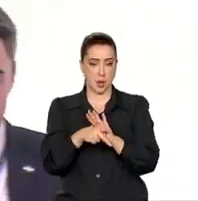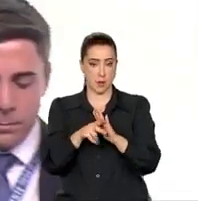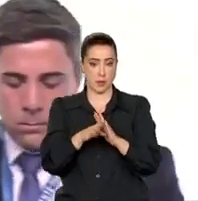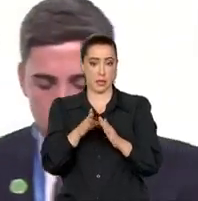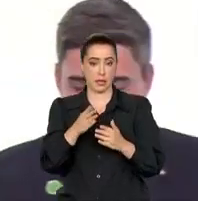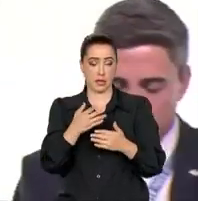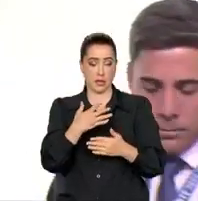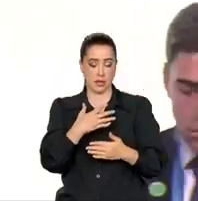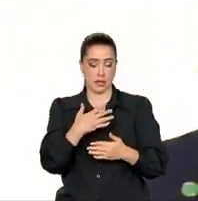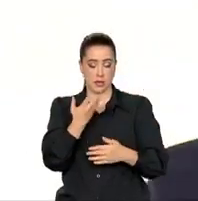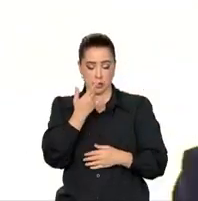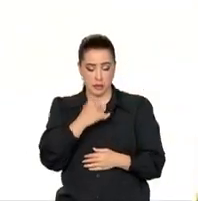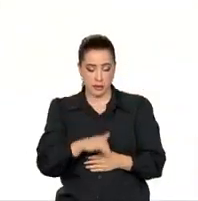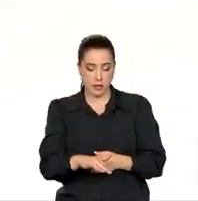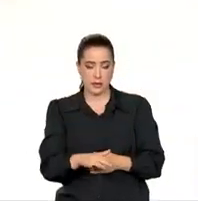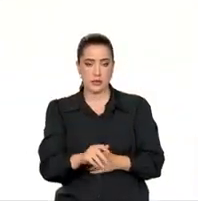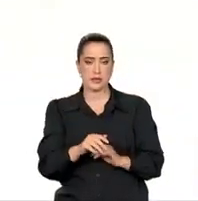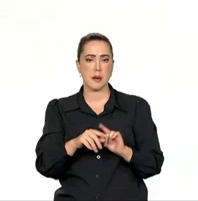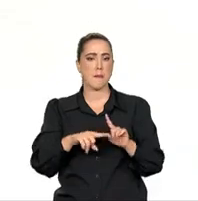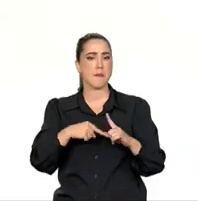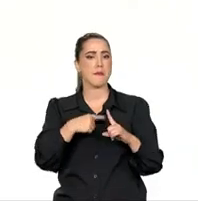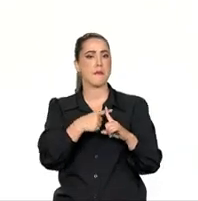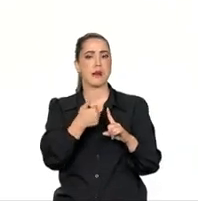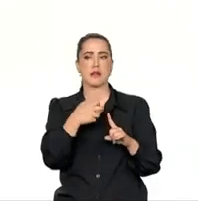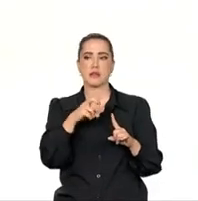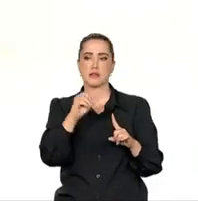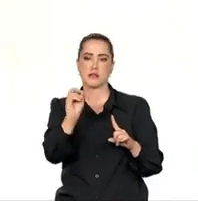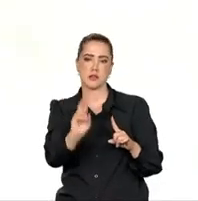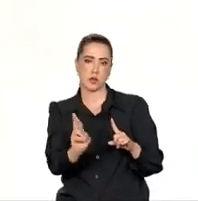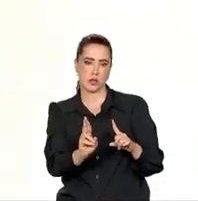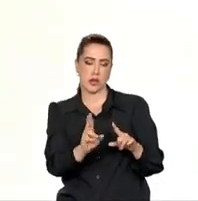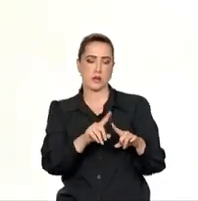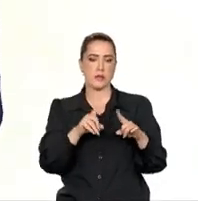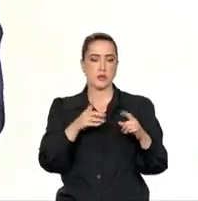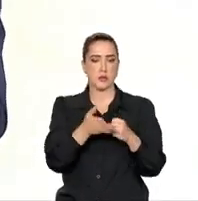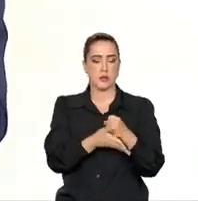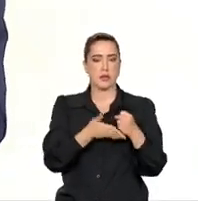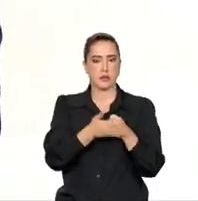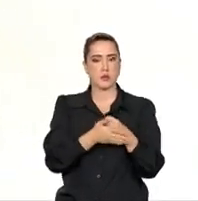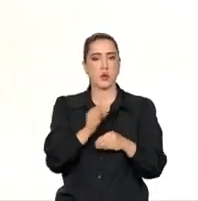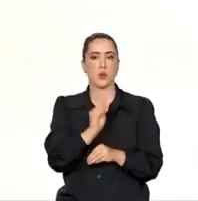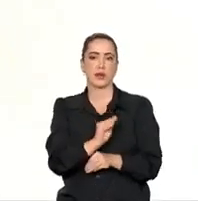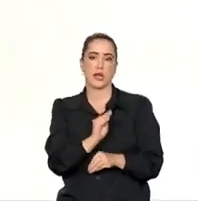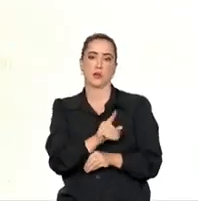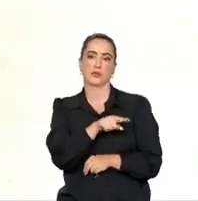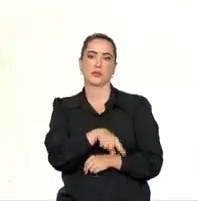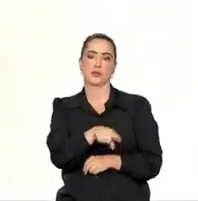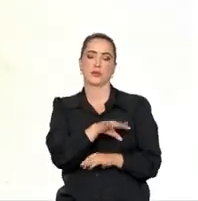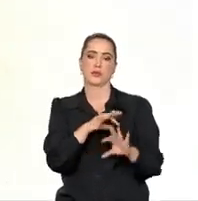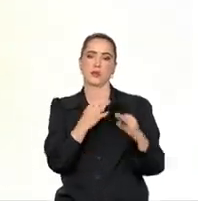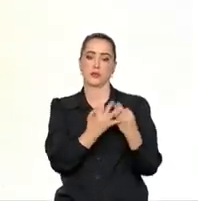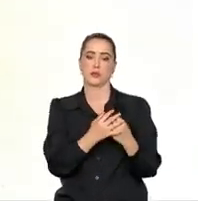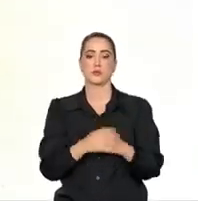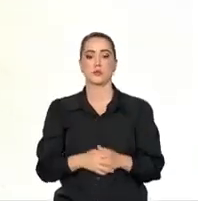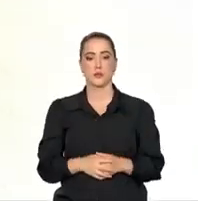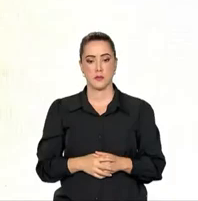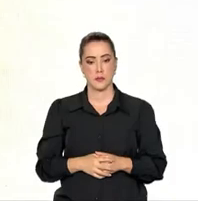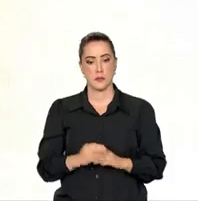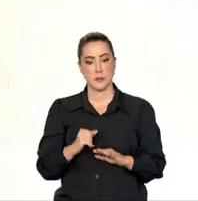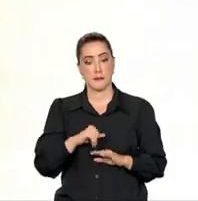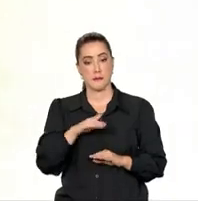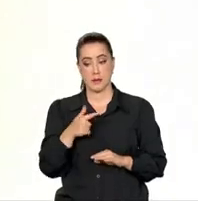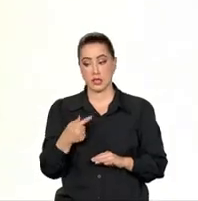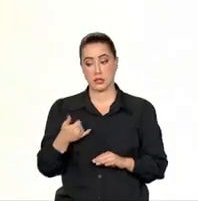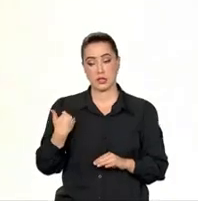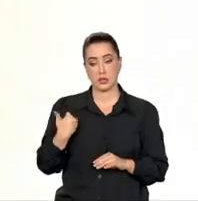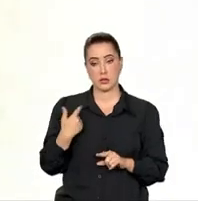numa família pobre faz a diferença, mas a essência é poder ter o acompanhamento da criança com mais de